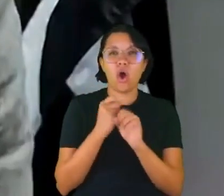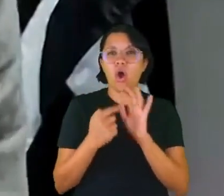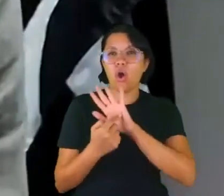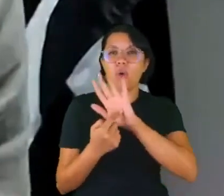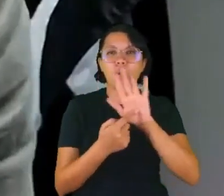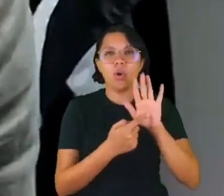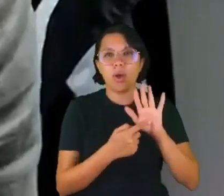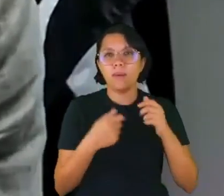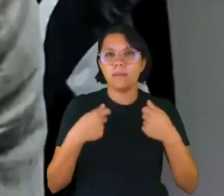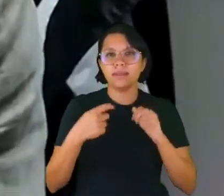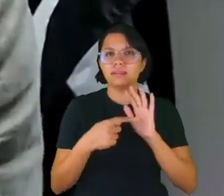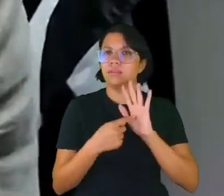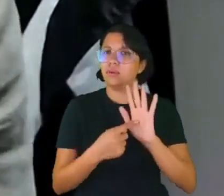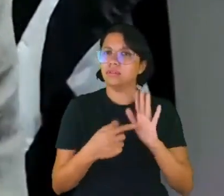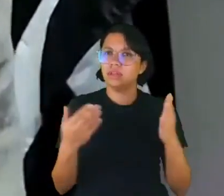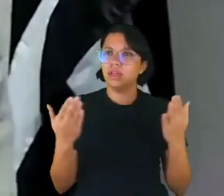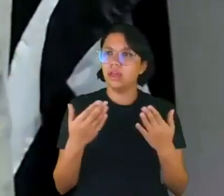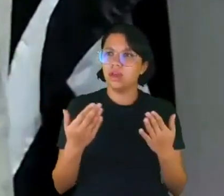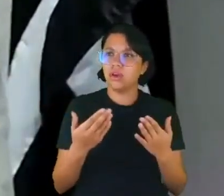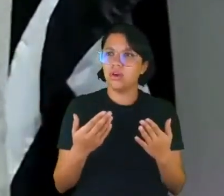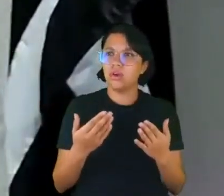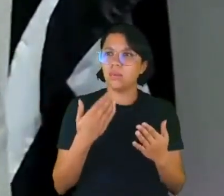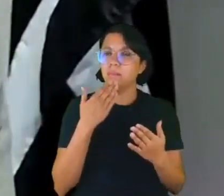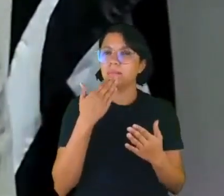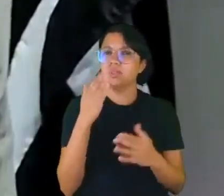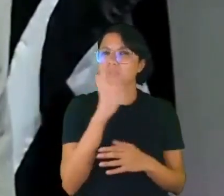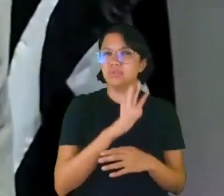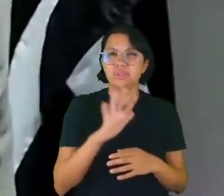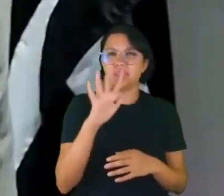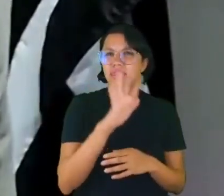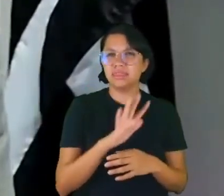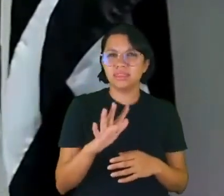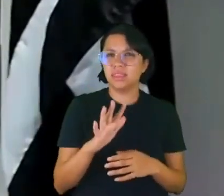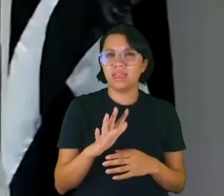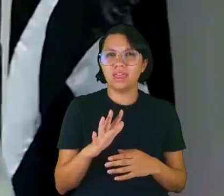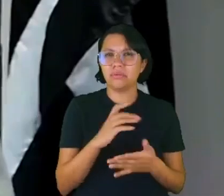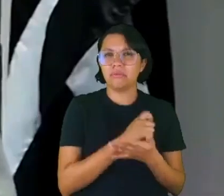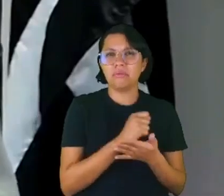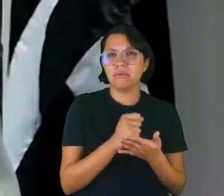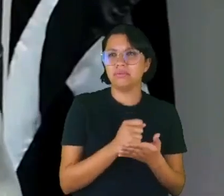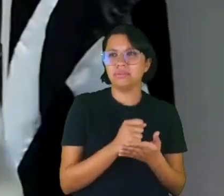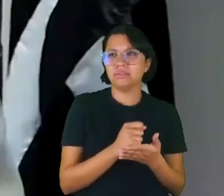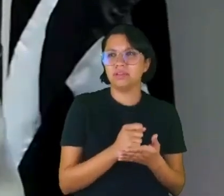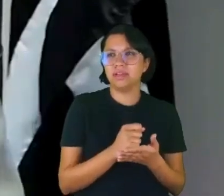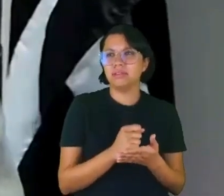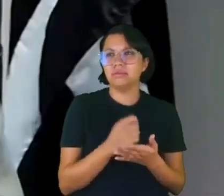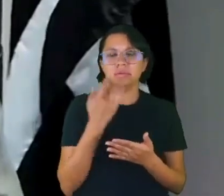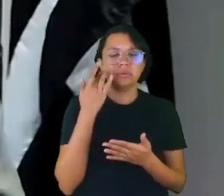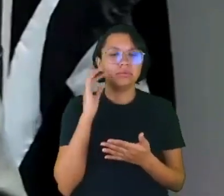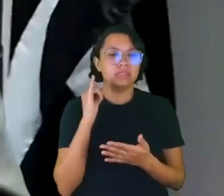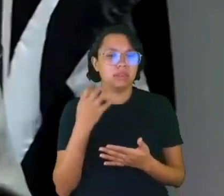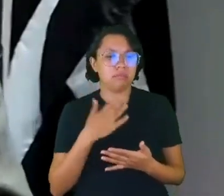coisa. Parece que também tem que demonstrar, não é possível um pedido genérico de um contrato que eu nem sei se assinei ou não.